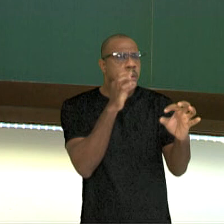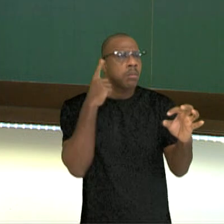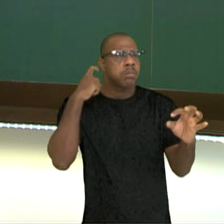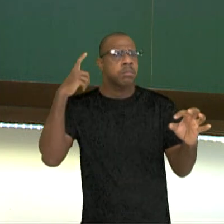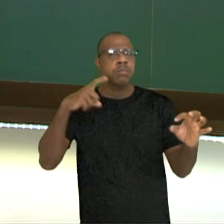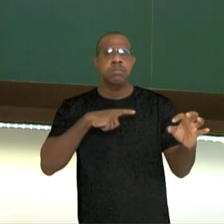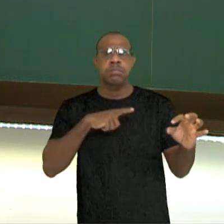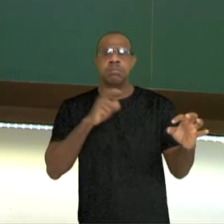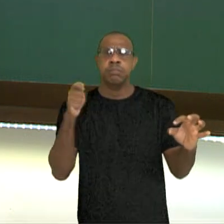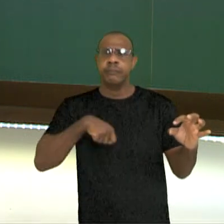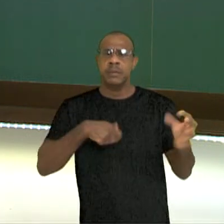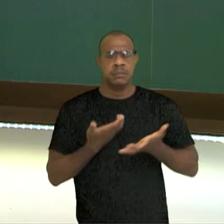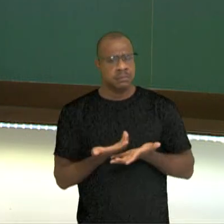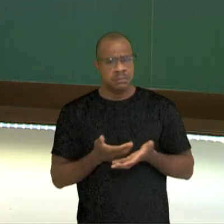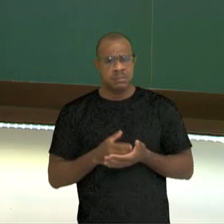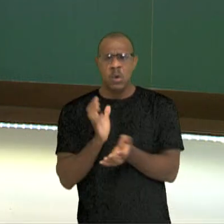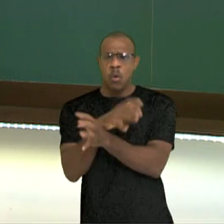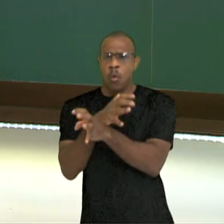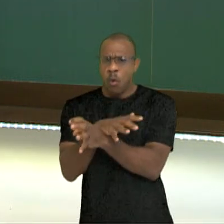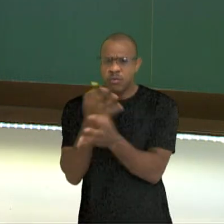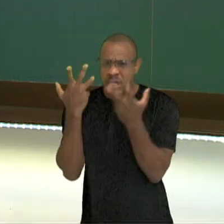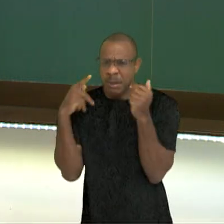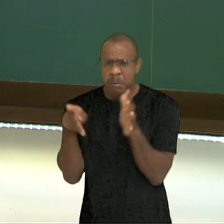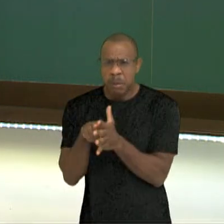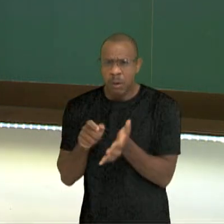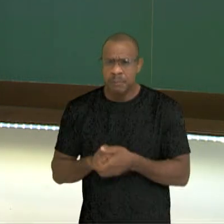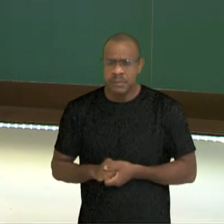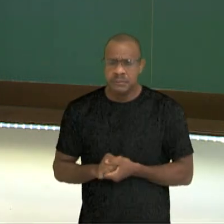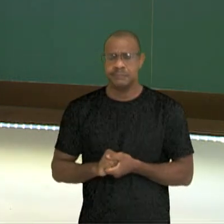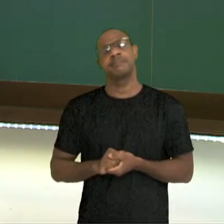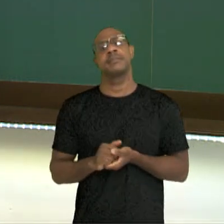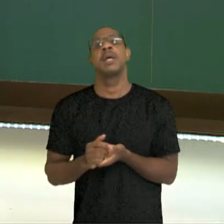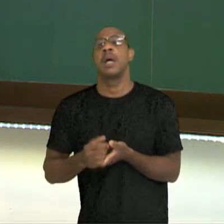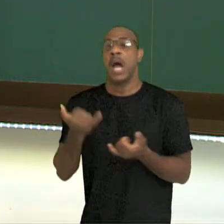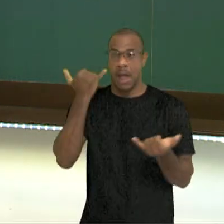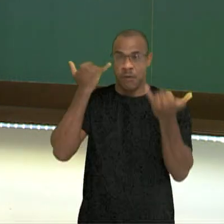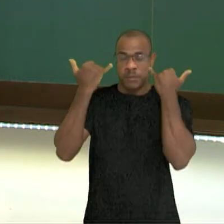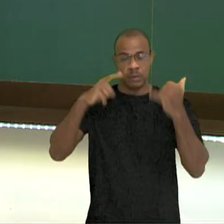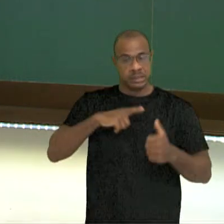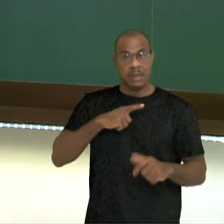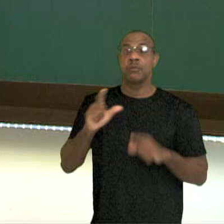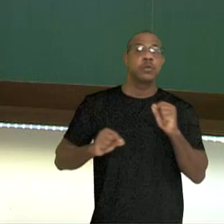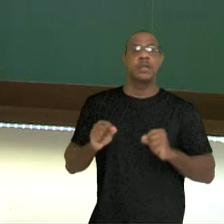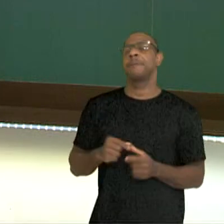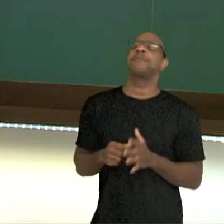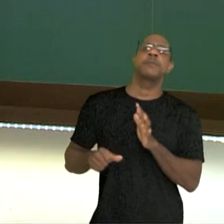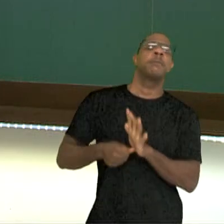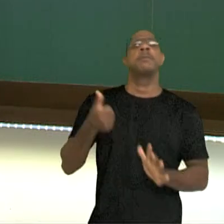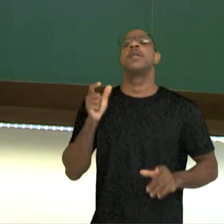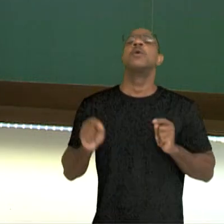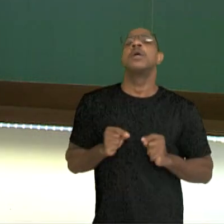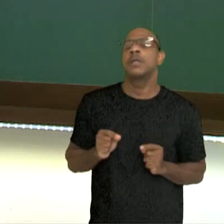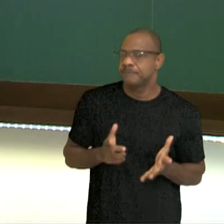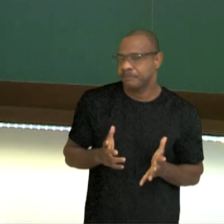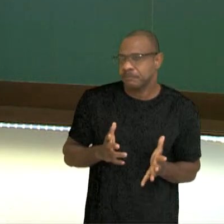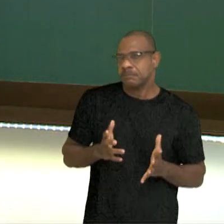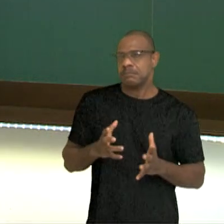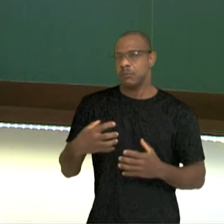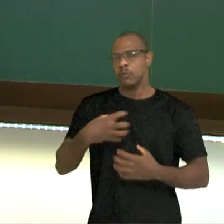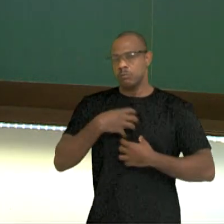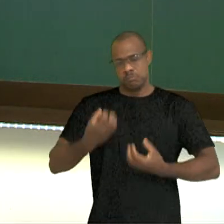Mas a notícia que nós temos, através dos estudos, é que a primeira forma de manifestação